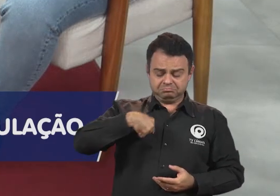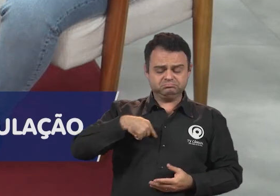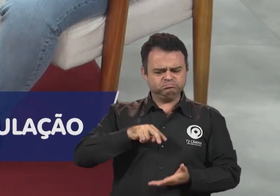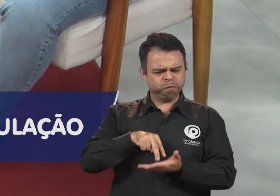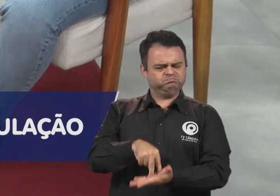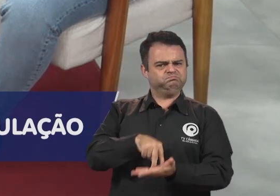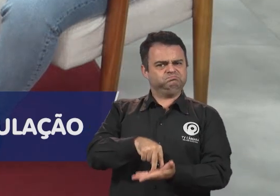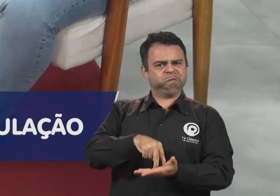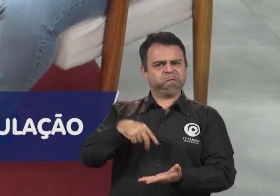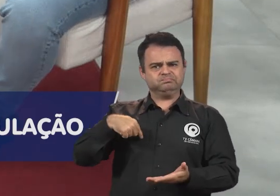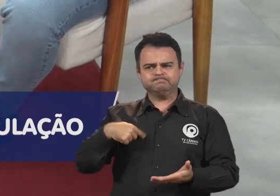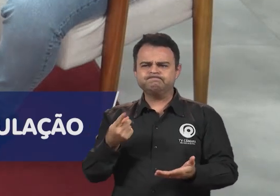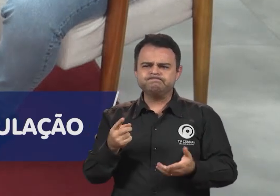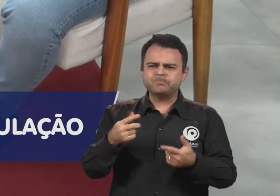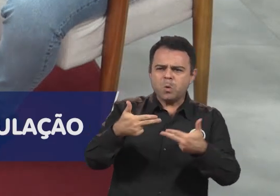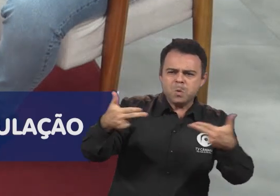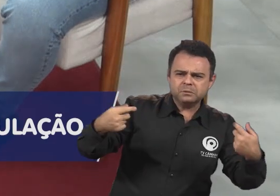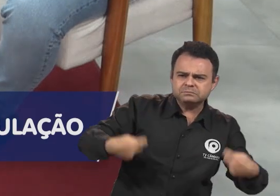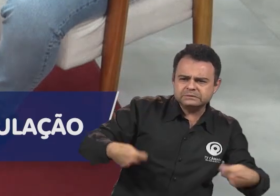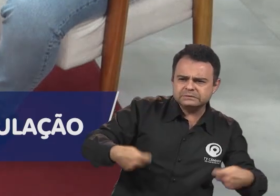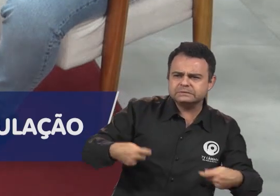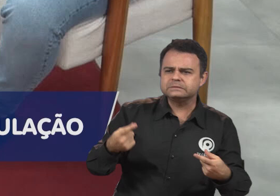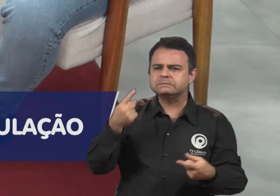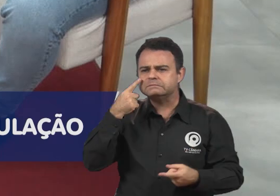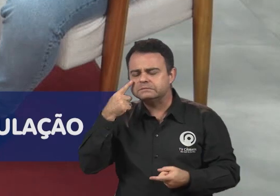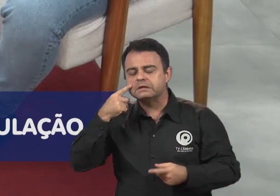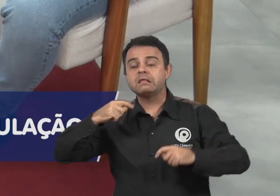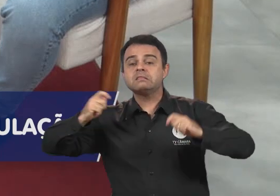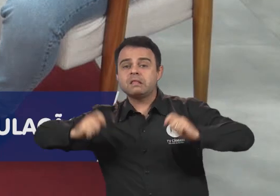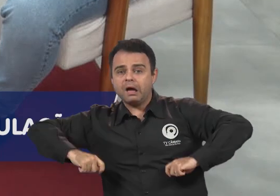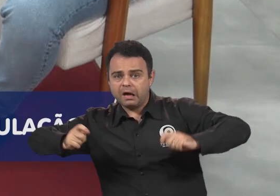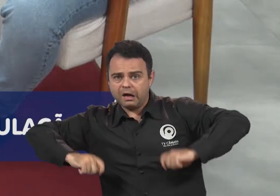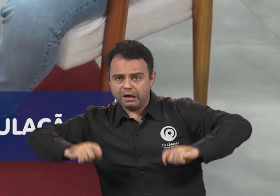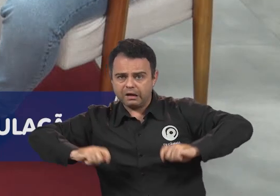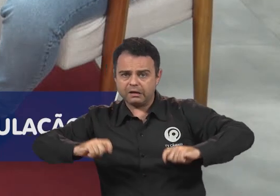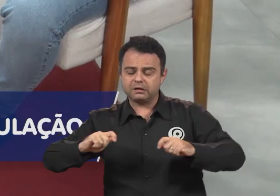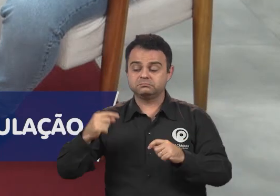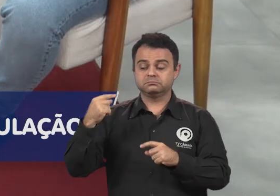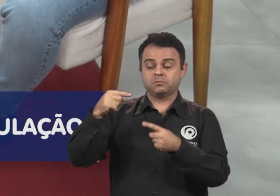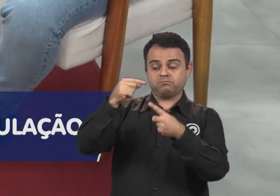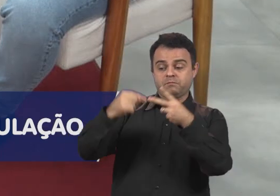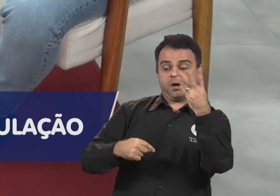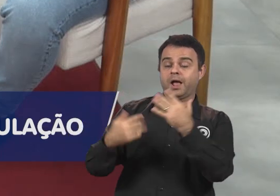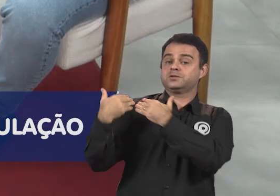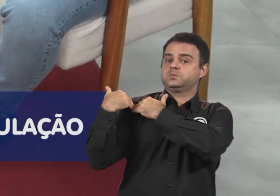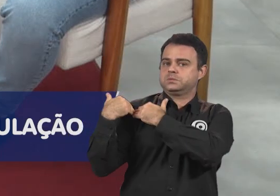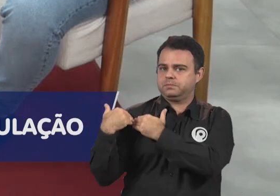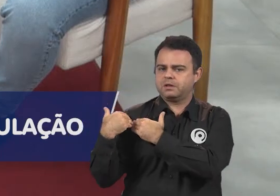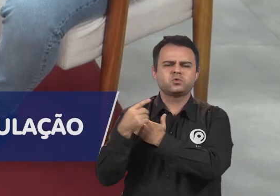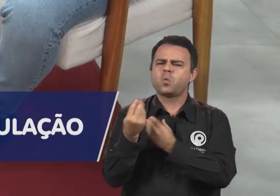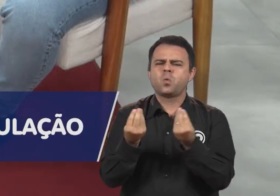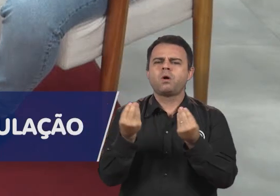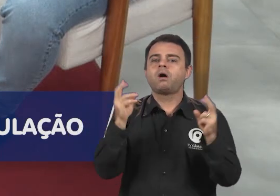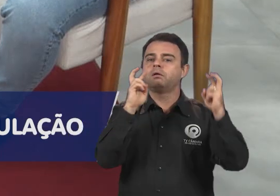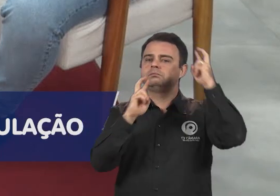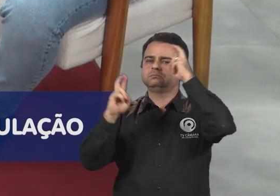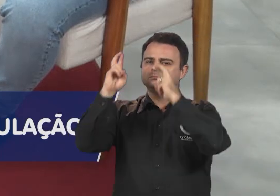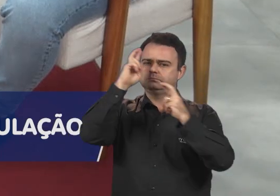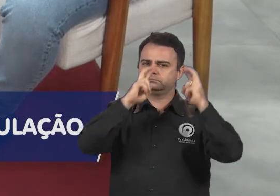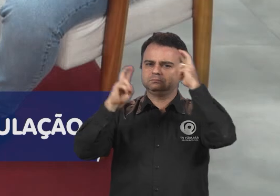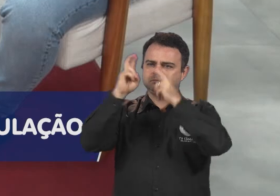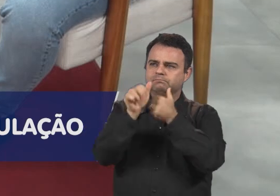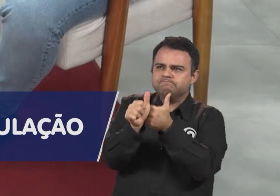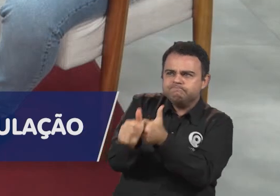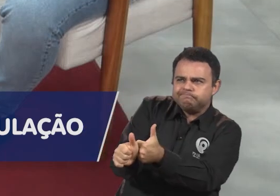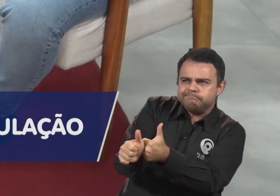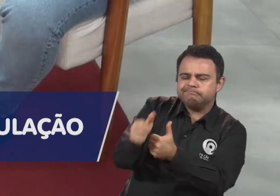olhando as necessidades, fazendo aquilo que o nosso mandato exige que faça, que é fiscalizar, que é estar em cima do